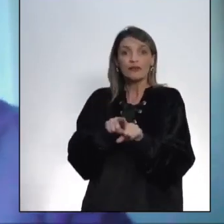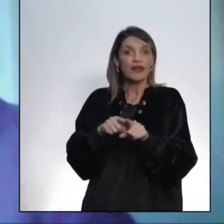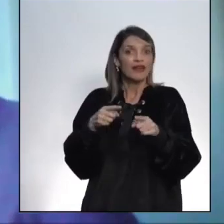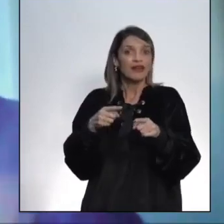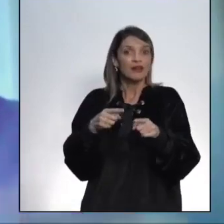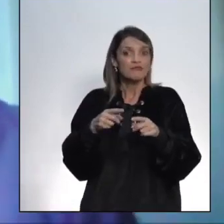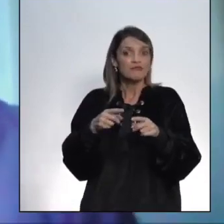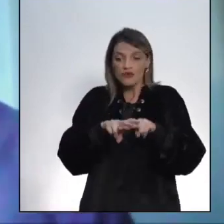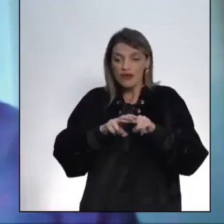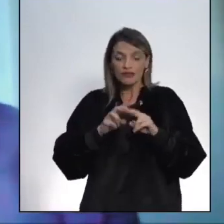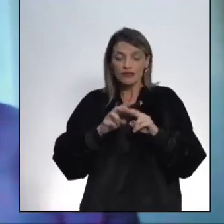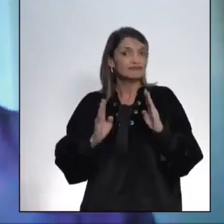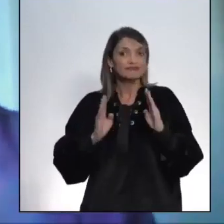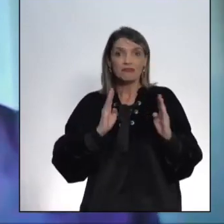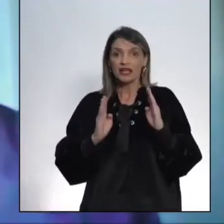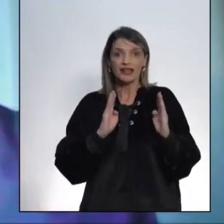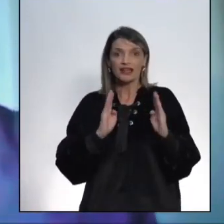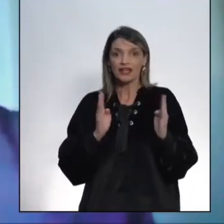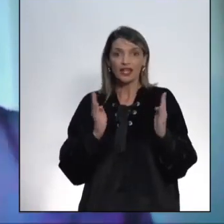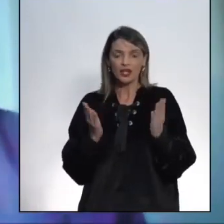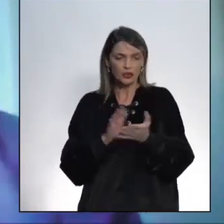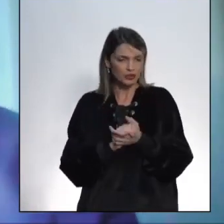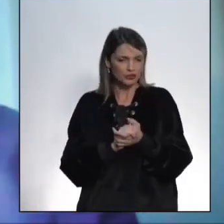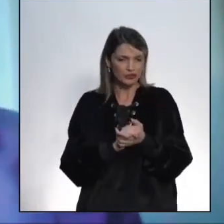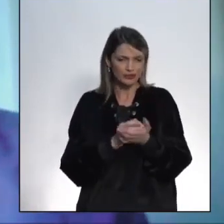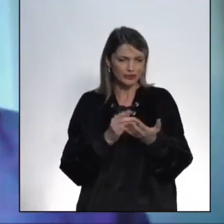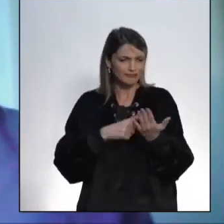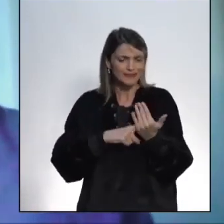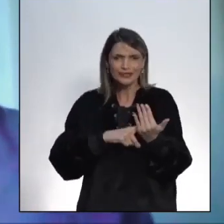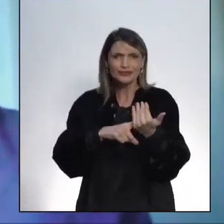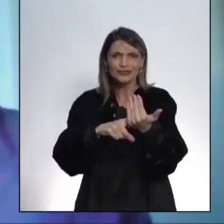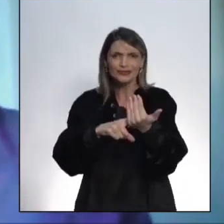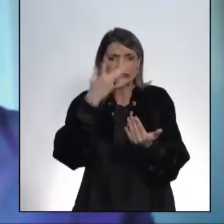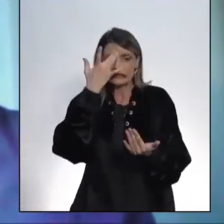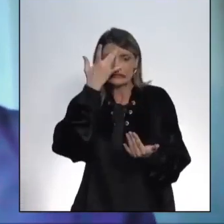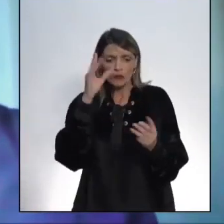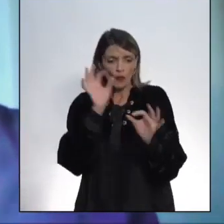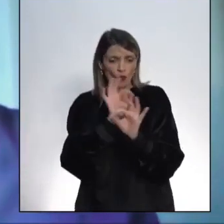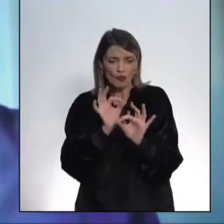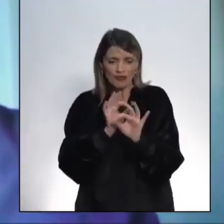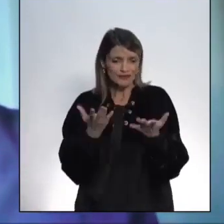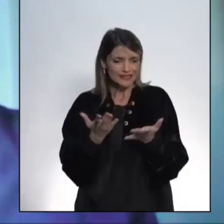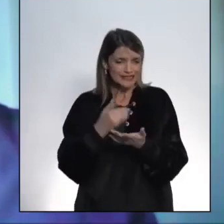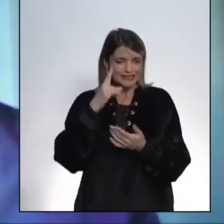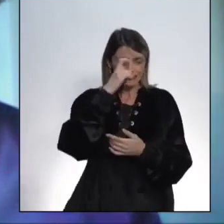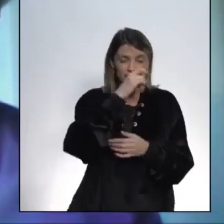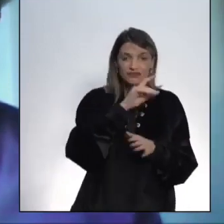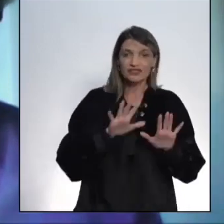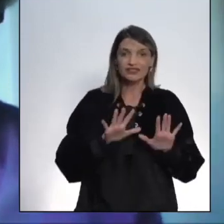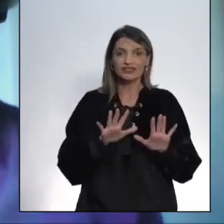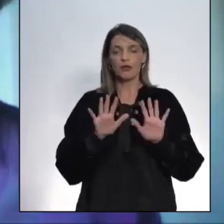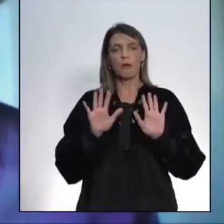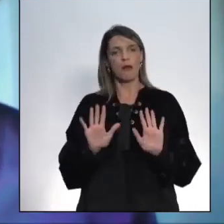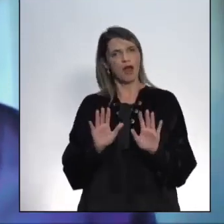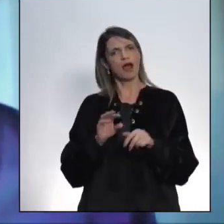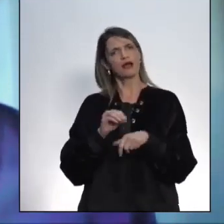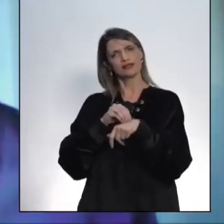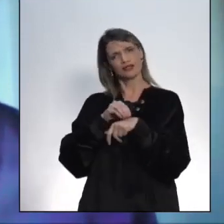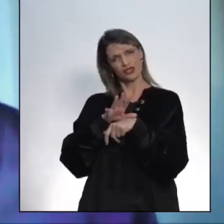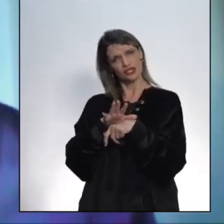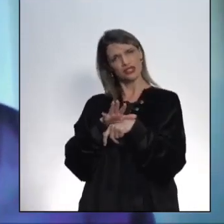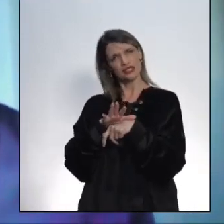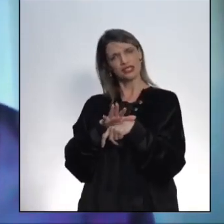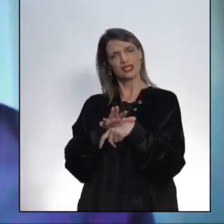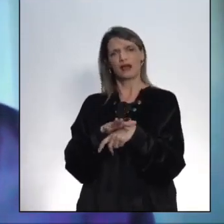de toda uma gama de recursos que muitas vezes eu não domino, né? Mas das dicas do Renato, a questão